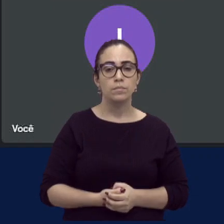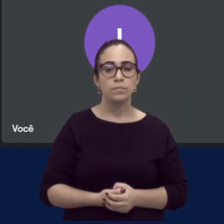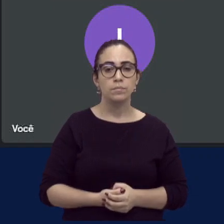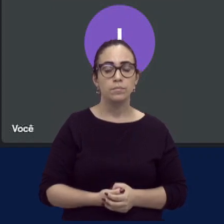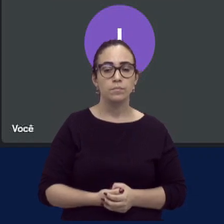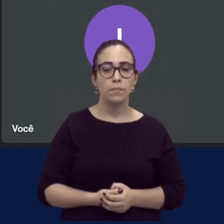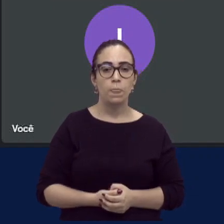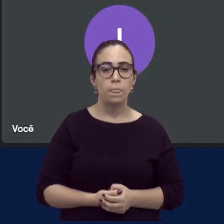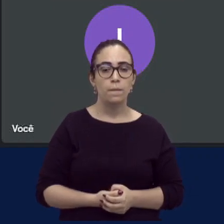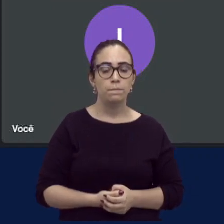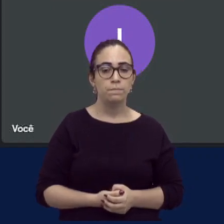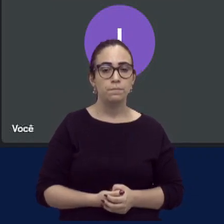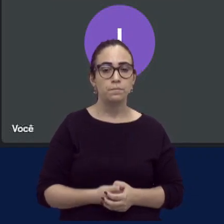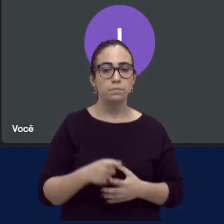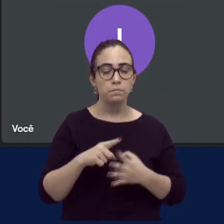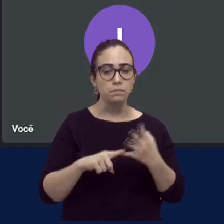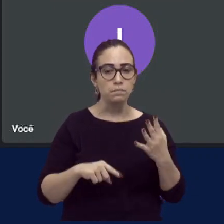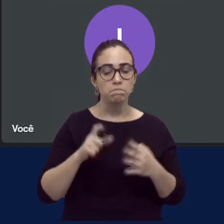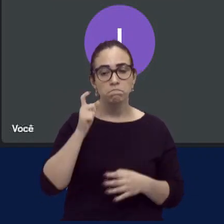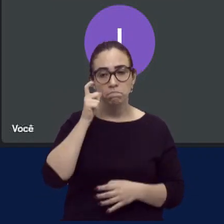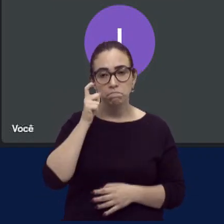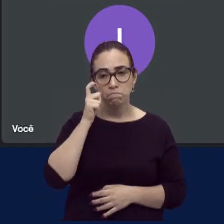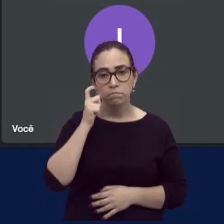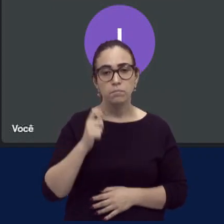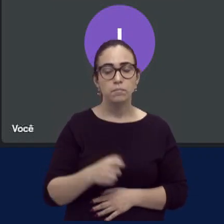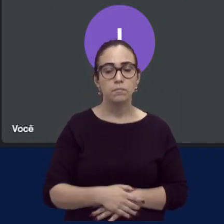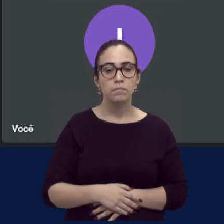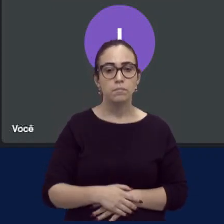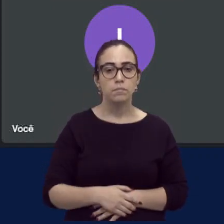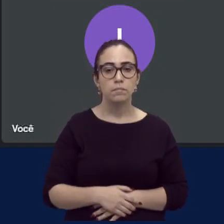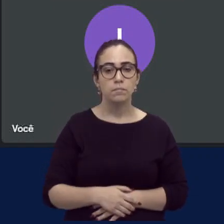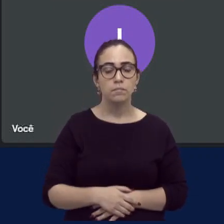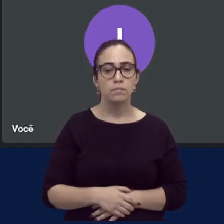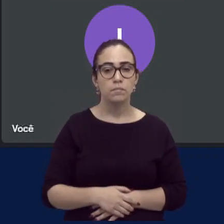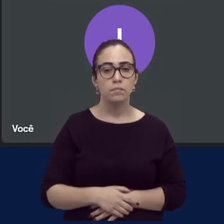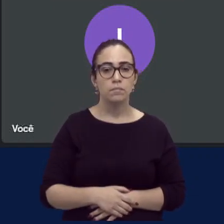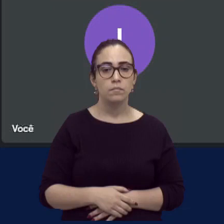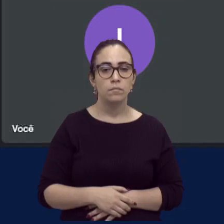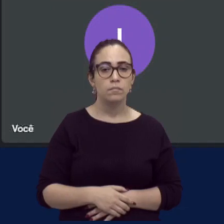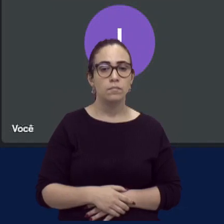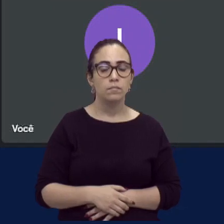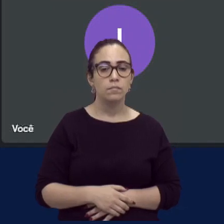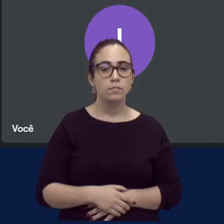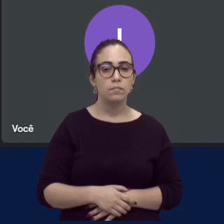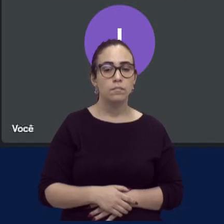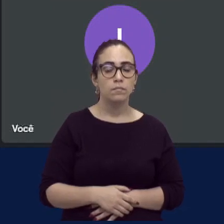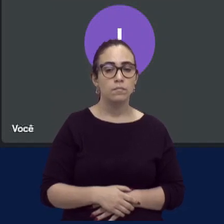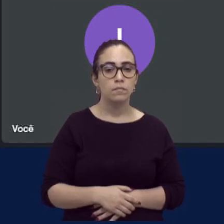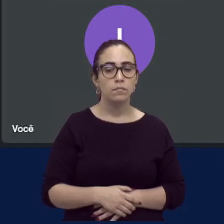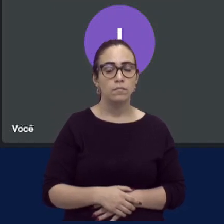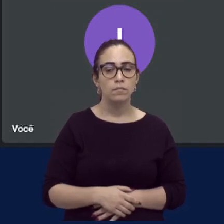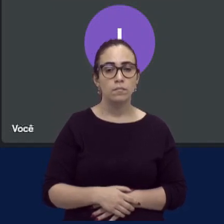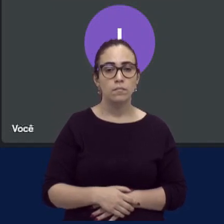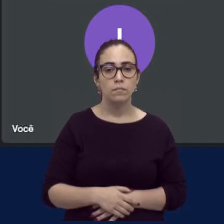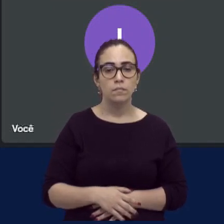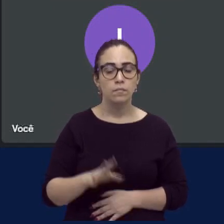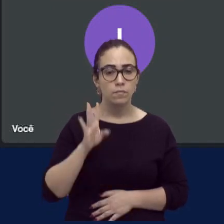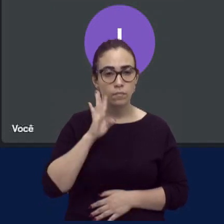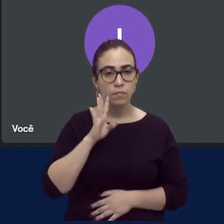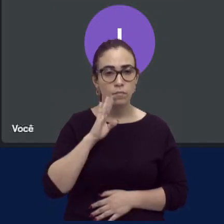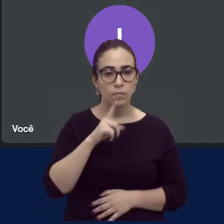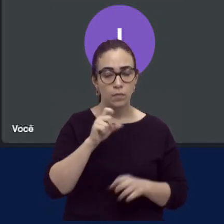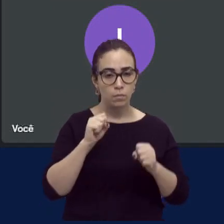ele levantou aqui pontos muito interessantes, ele acabou formulando isso como mais um comentário, assim, mas eu acho que você também